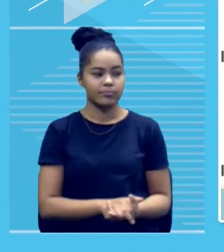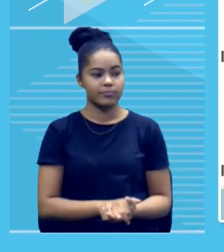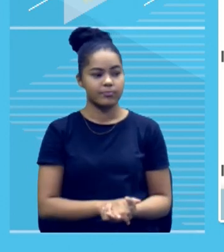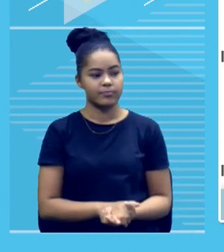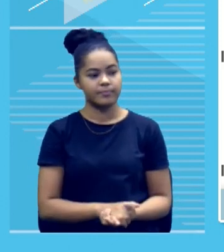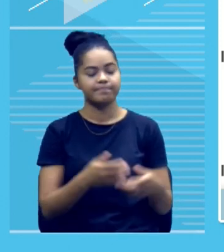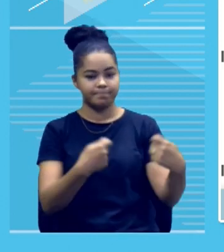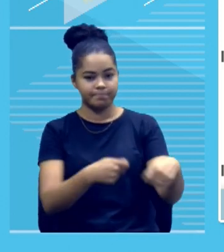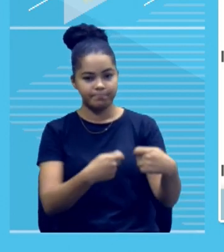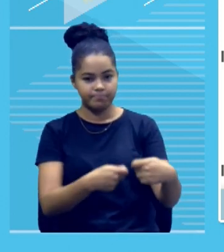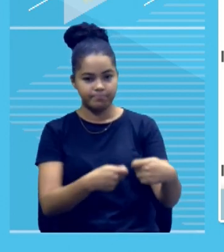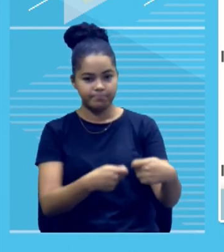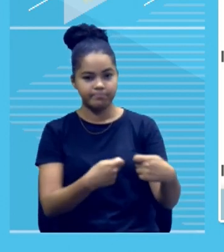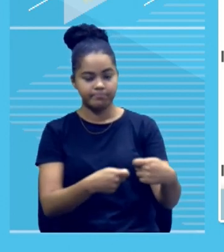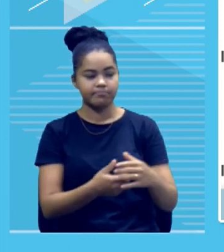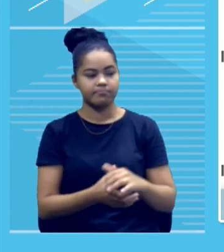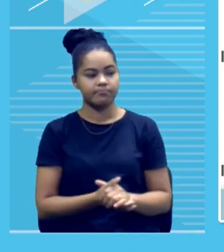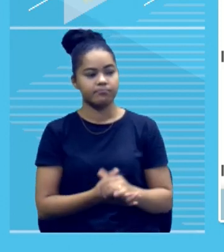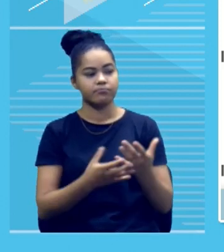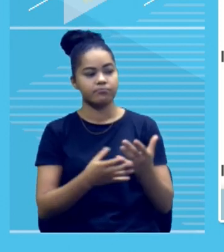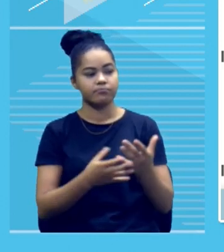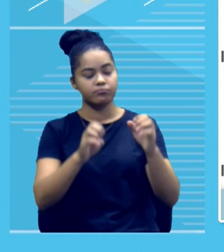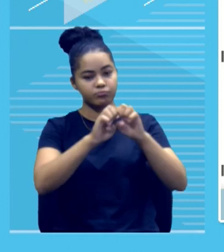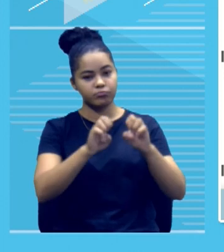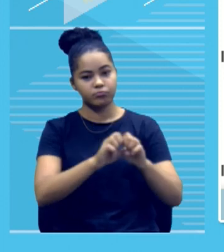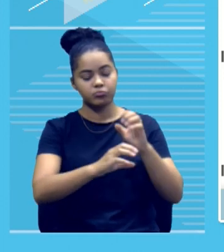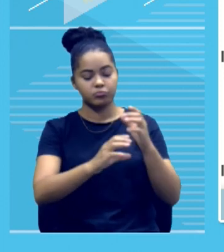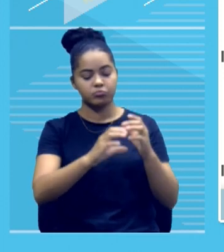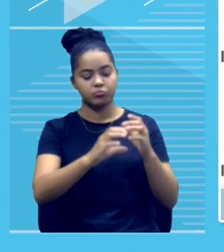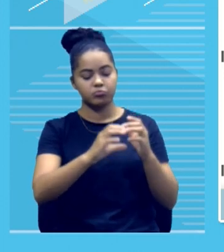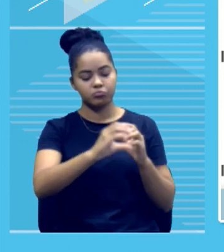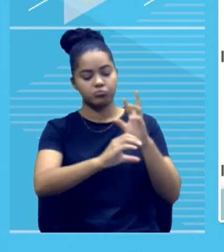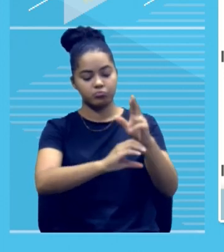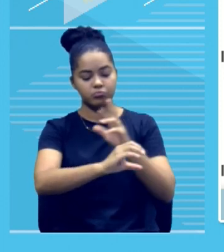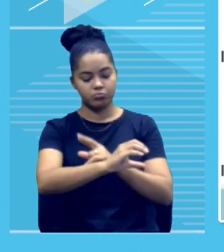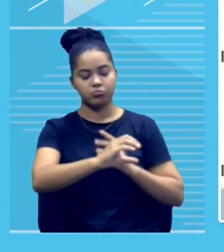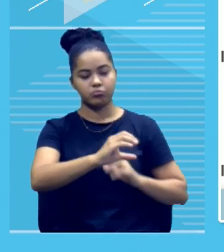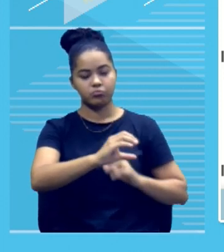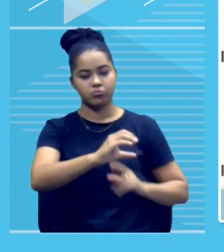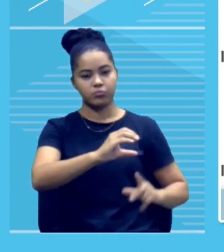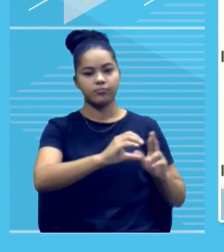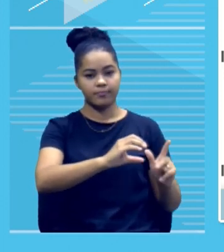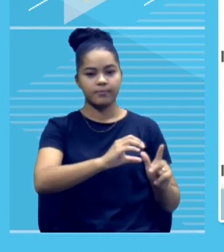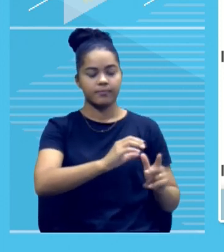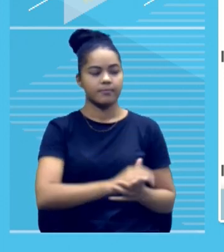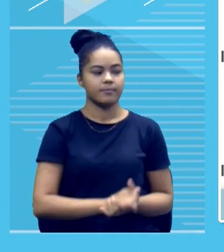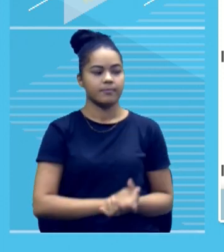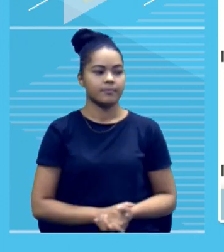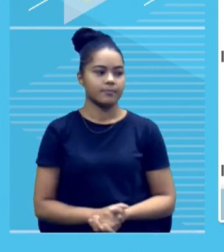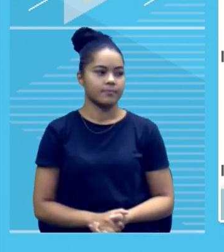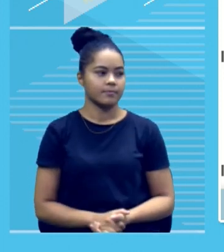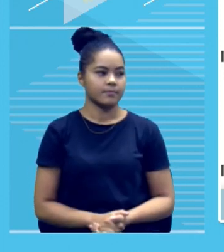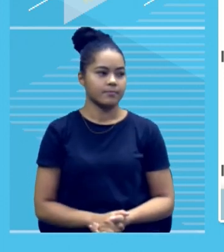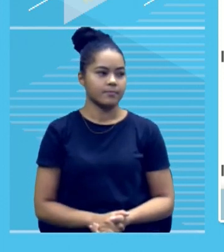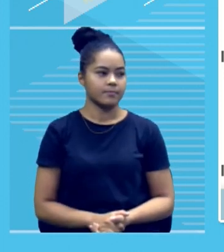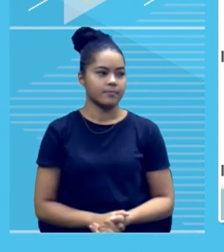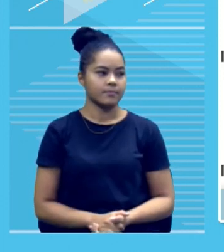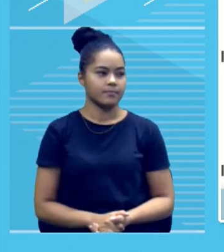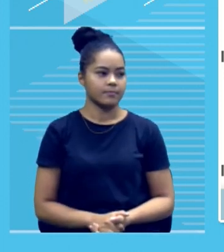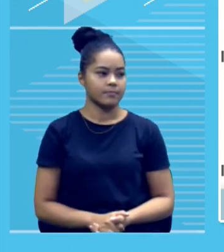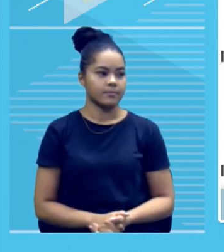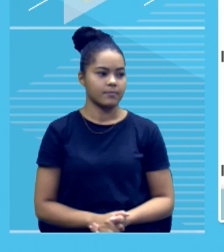fundamental que seja realizada a construção da fórmula estrutural, ó. Ó, identificar o carbono quiral, devemos lembrar que o carbono apresenta o